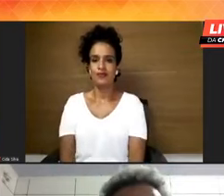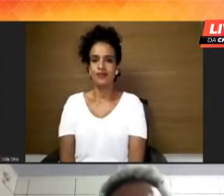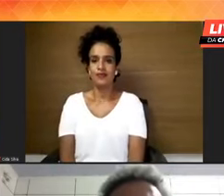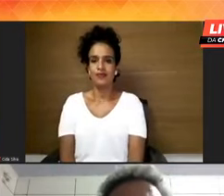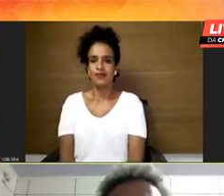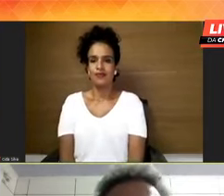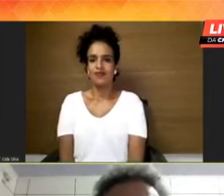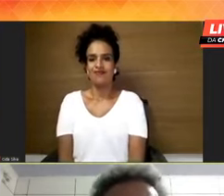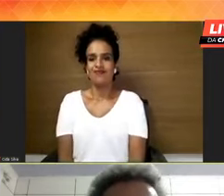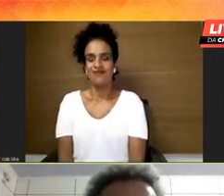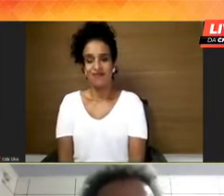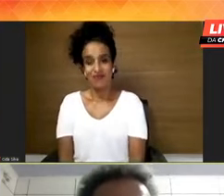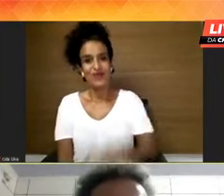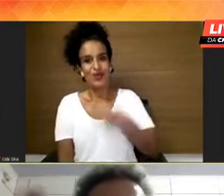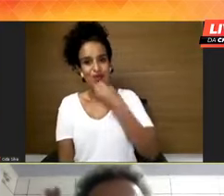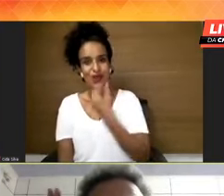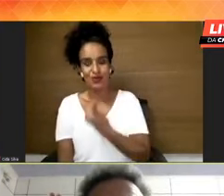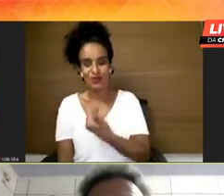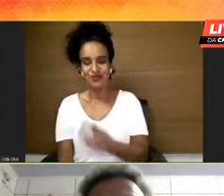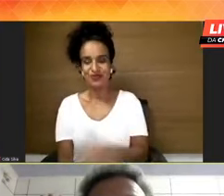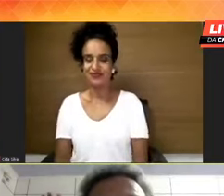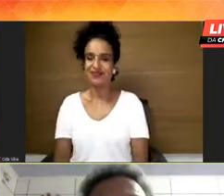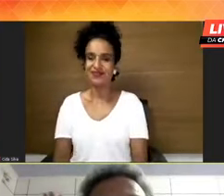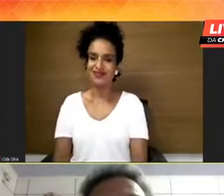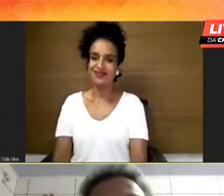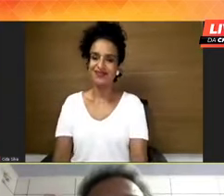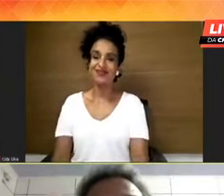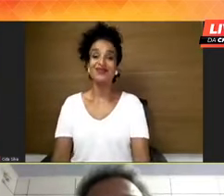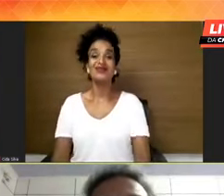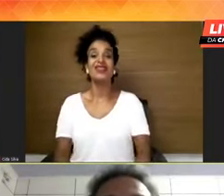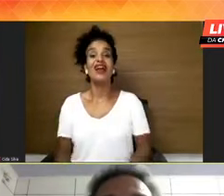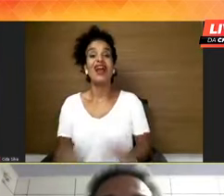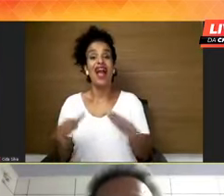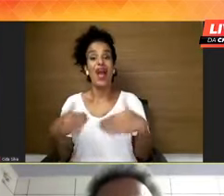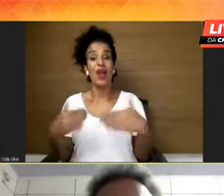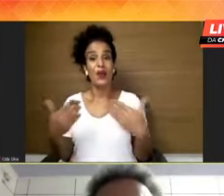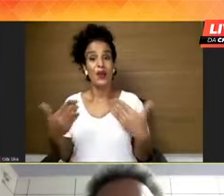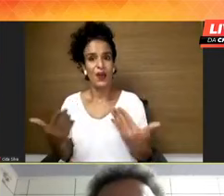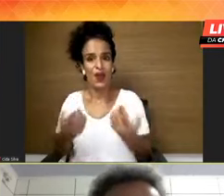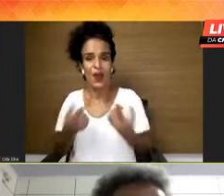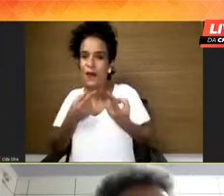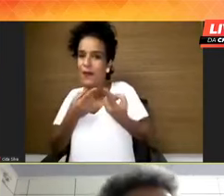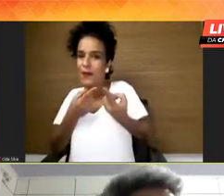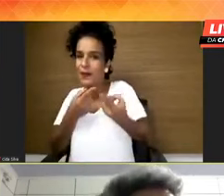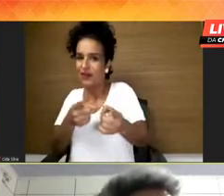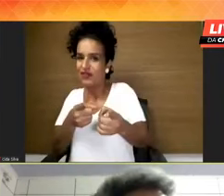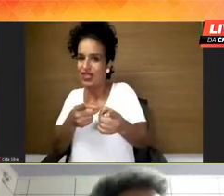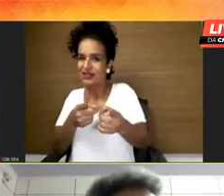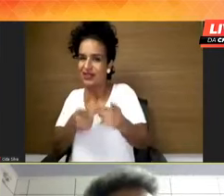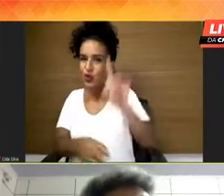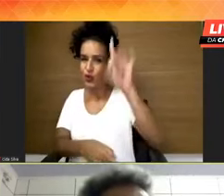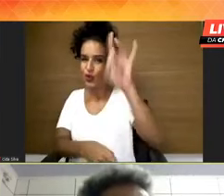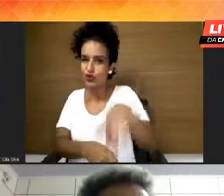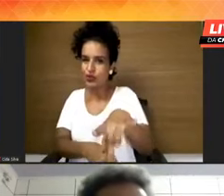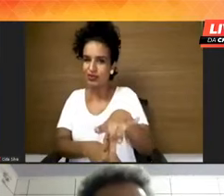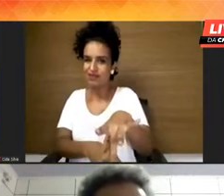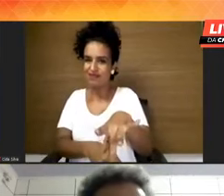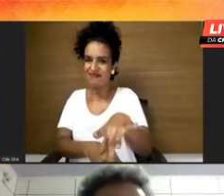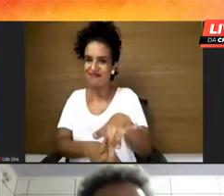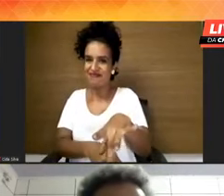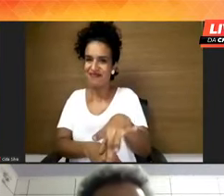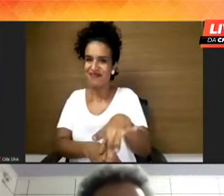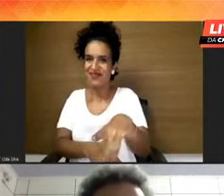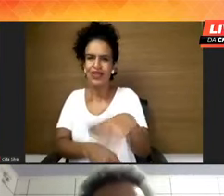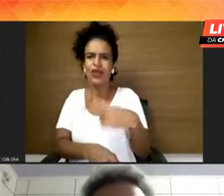Milhares. Bom. Vai agora a última provocação, né? Aí agora... Você não pode parar de